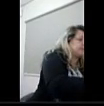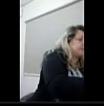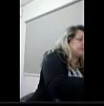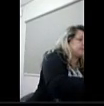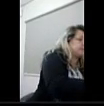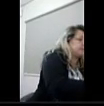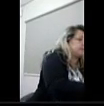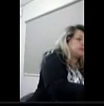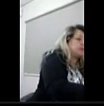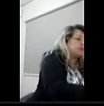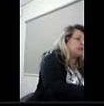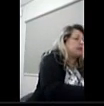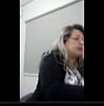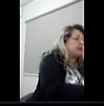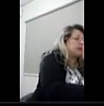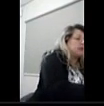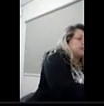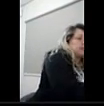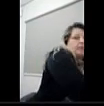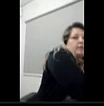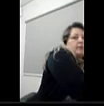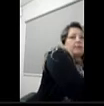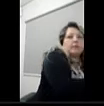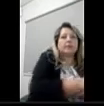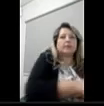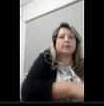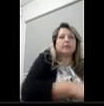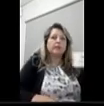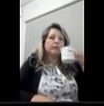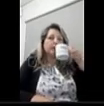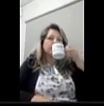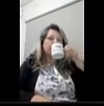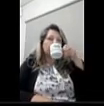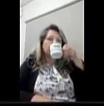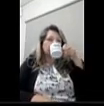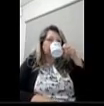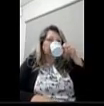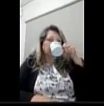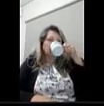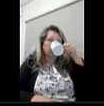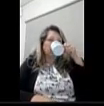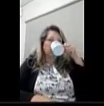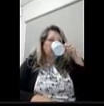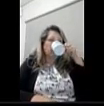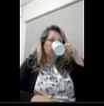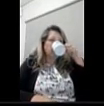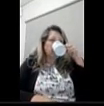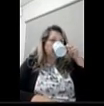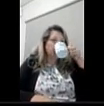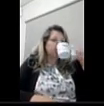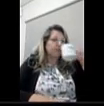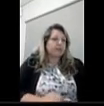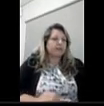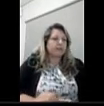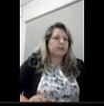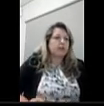flexibilização curricular, por exemplo, o aluno com dislexia, ele já tem muita dificuldade para